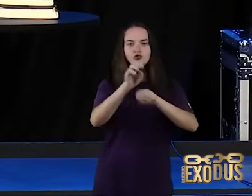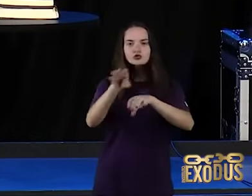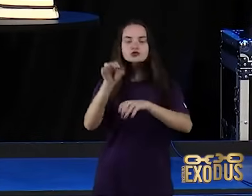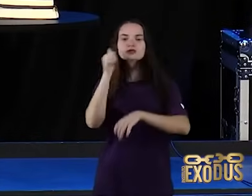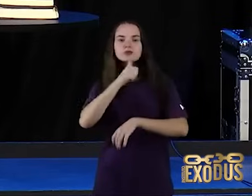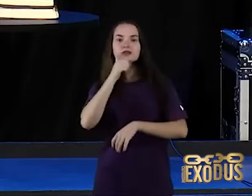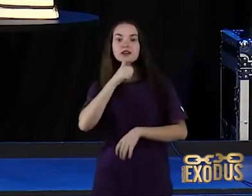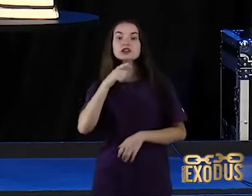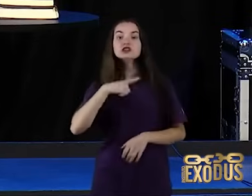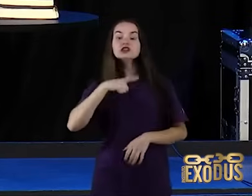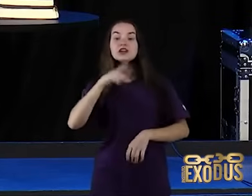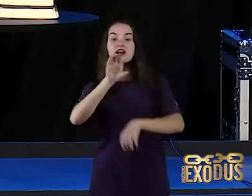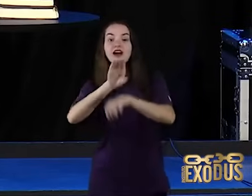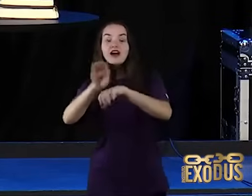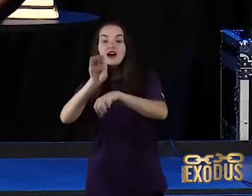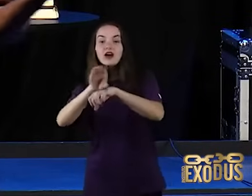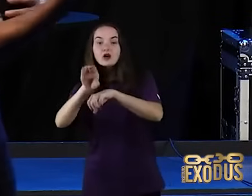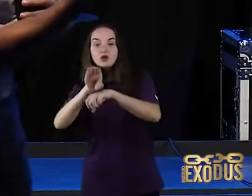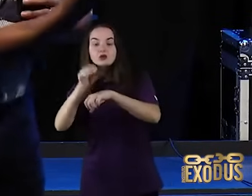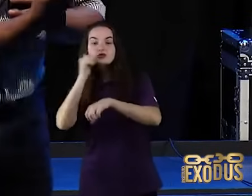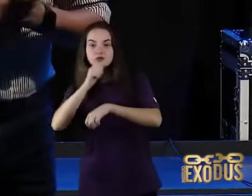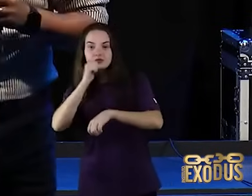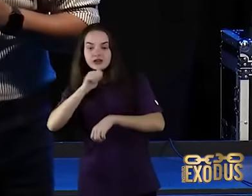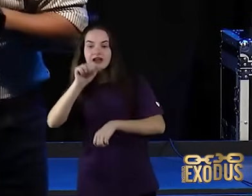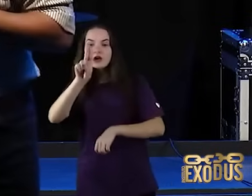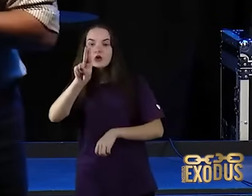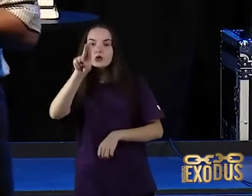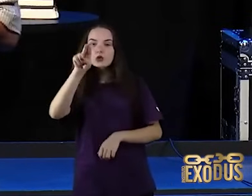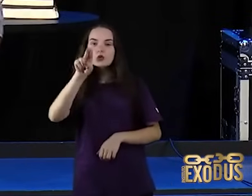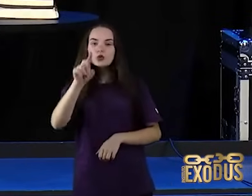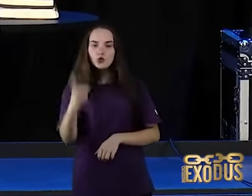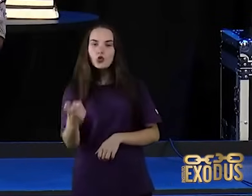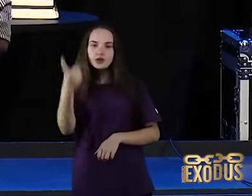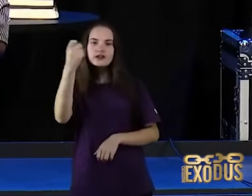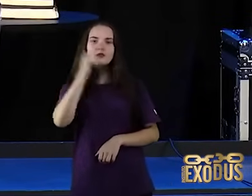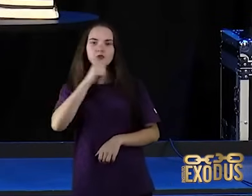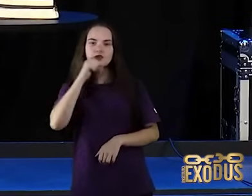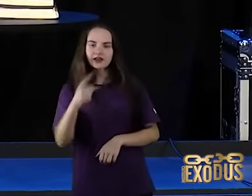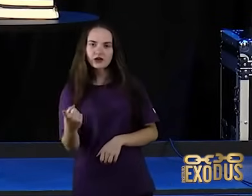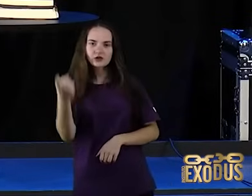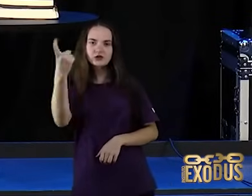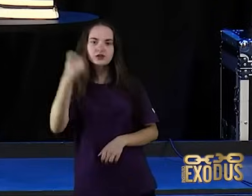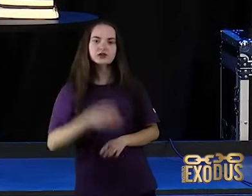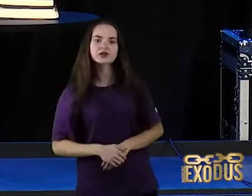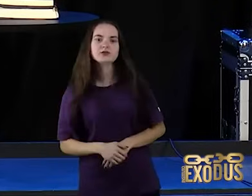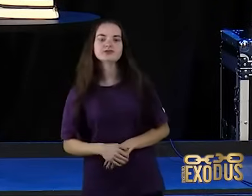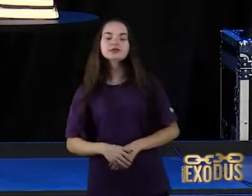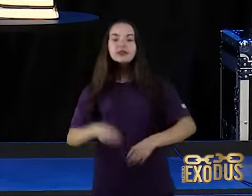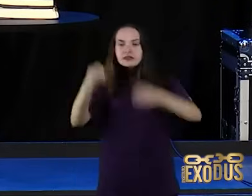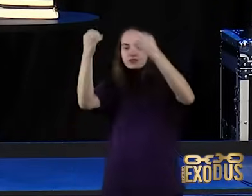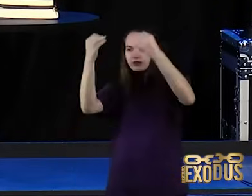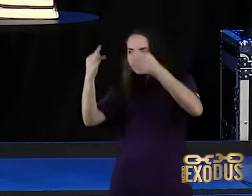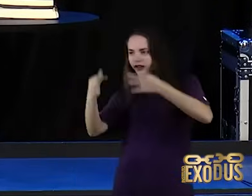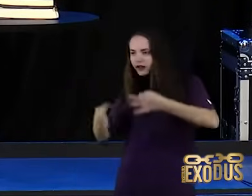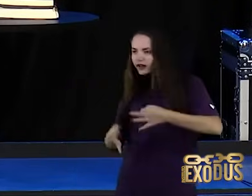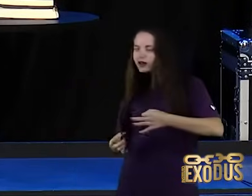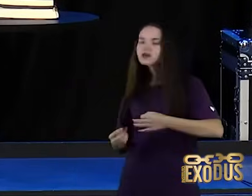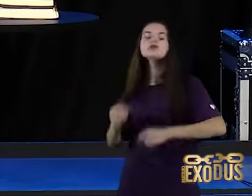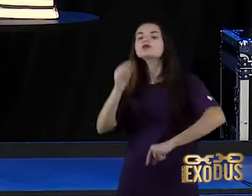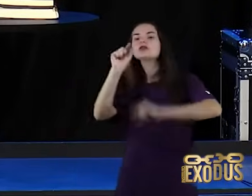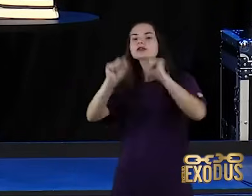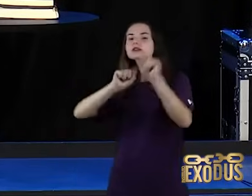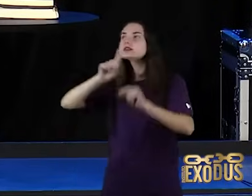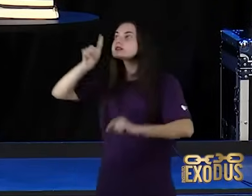a mulher e dá pra mulher as qualidades os atributos daquilo que